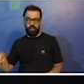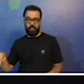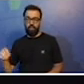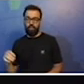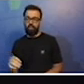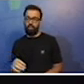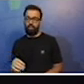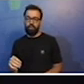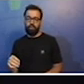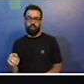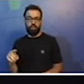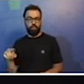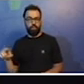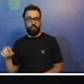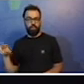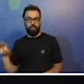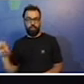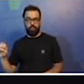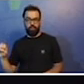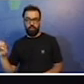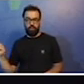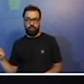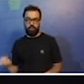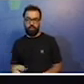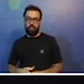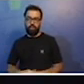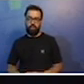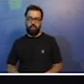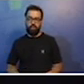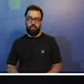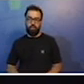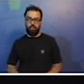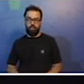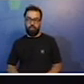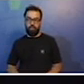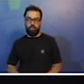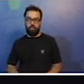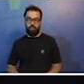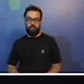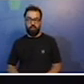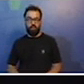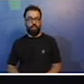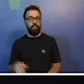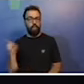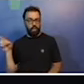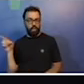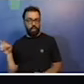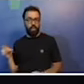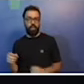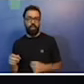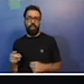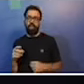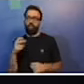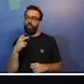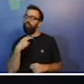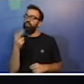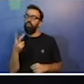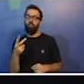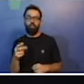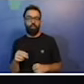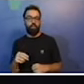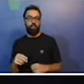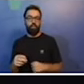concordância? E temos o pronome apassivador. Neste caso, nós temos a voz passiva sintética.